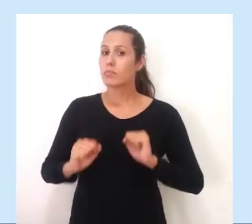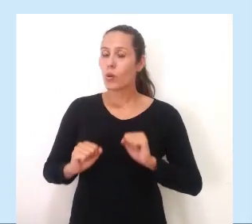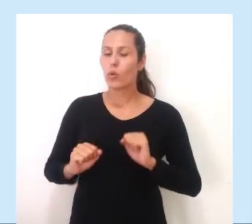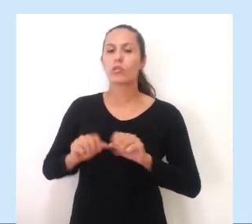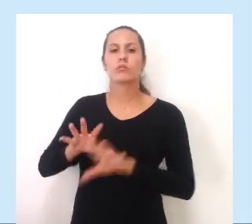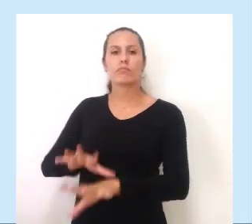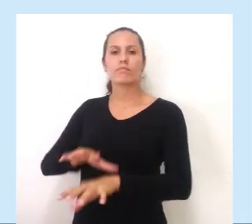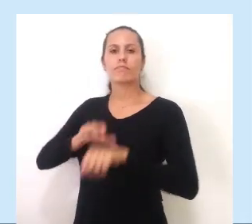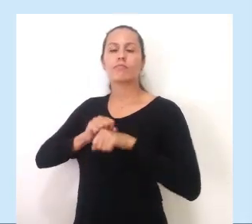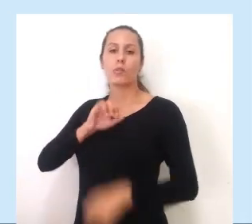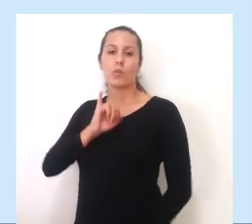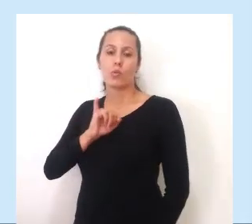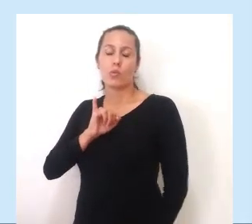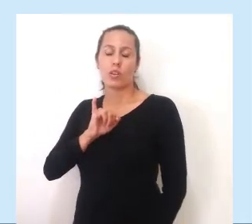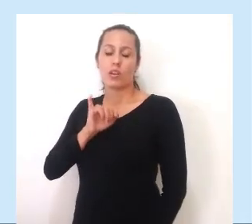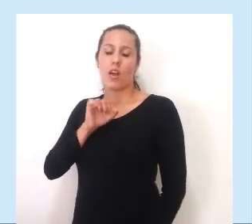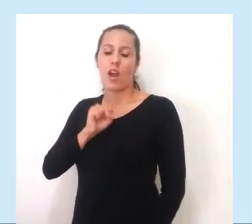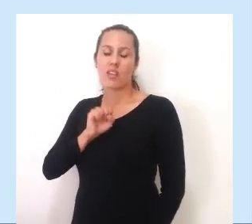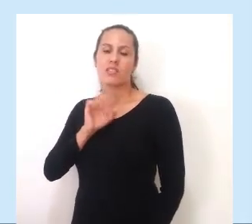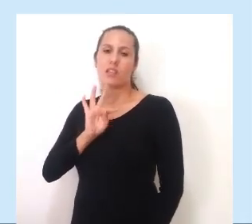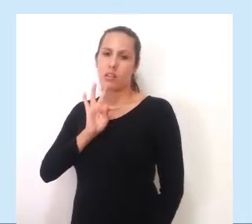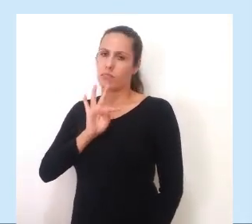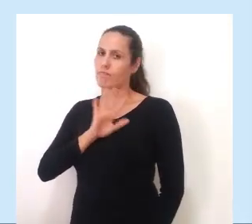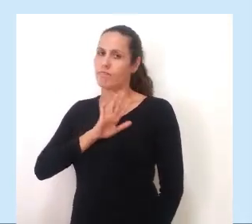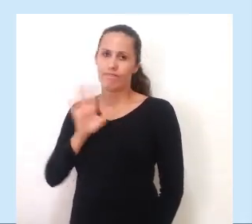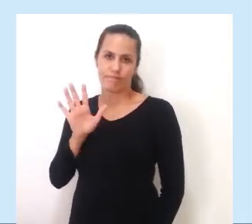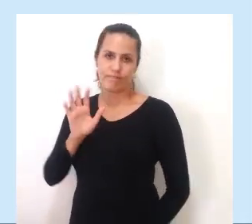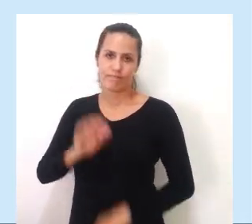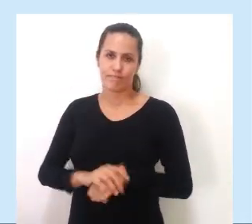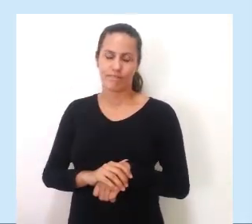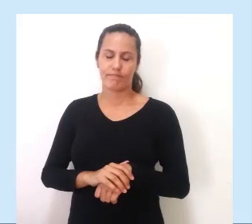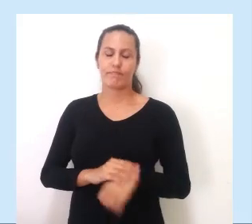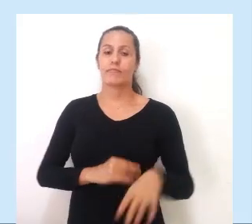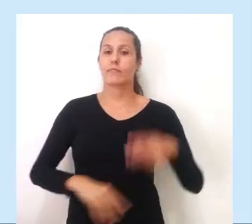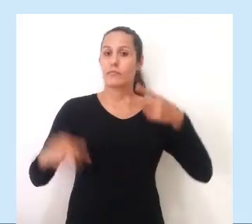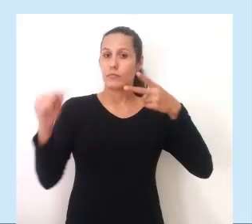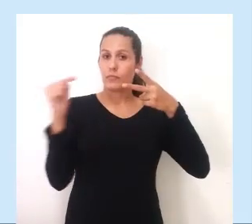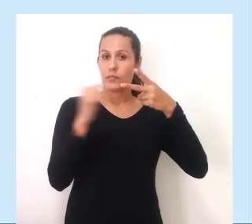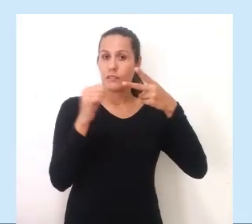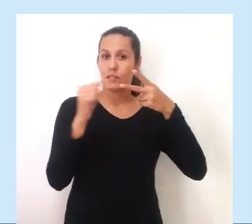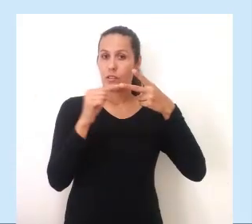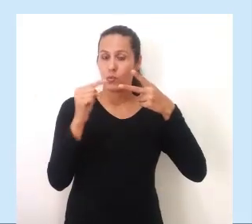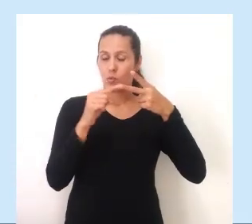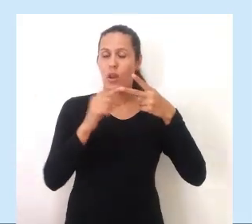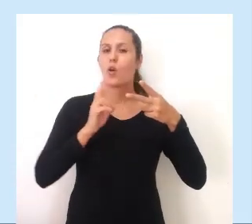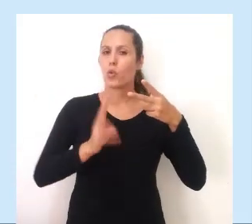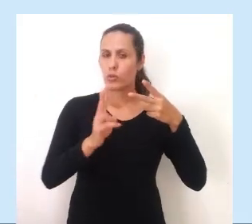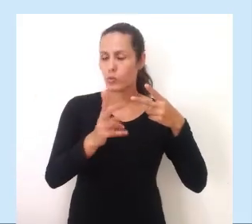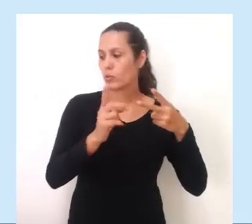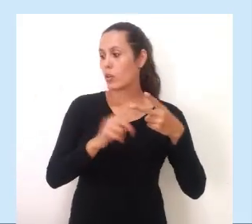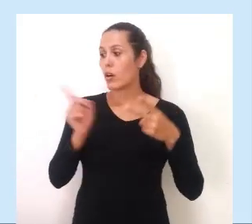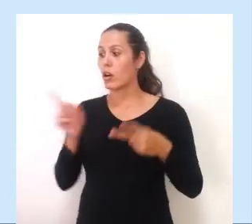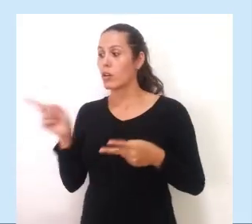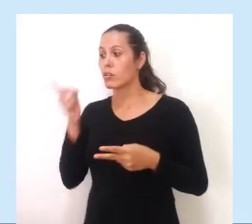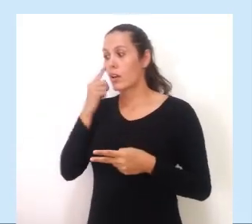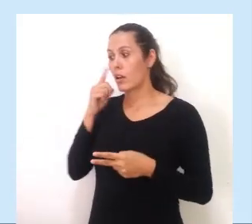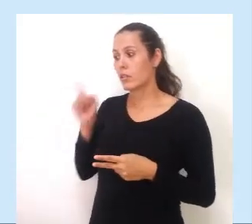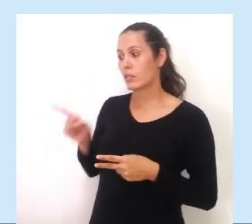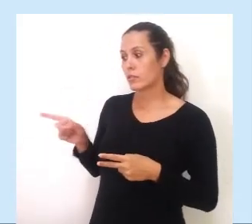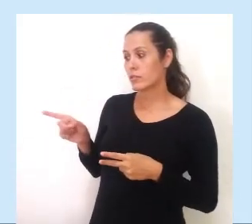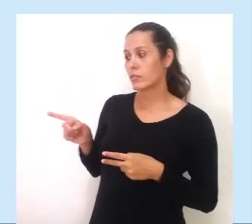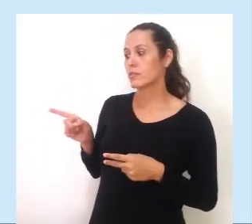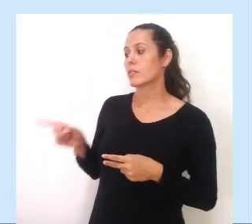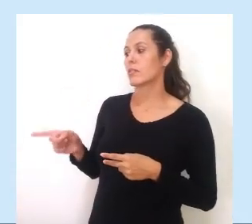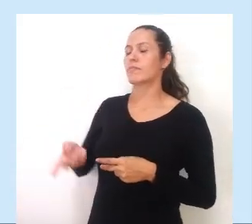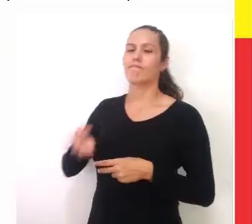utilizar espermicida, você pode adquirir uma IST, ok? Segundo